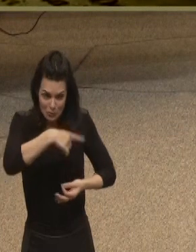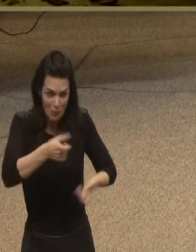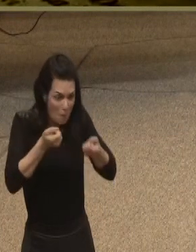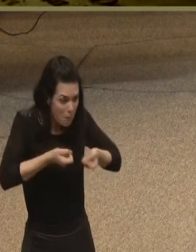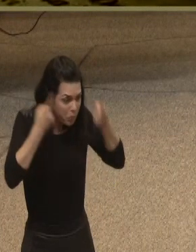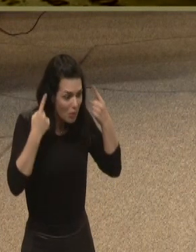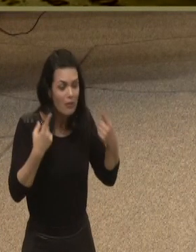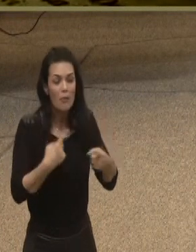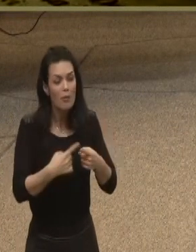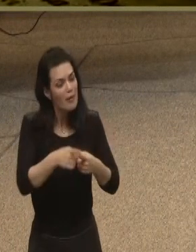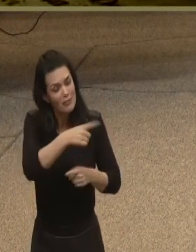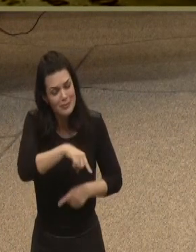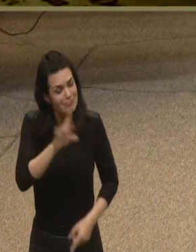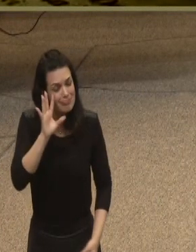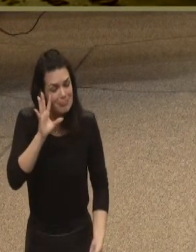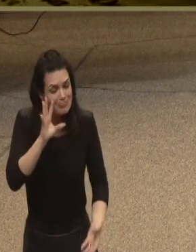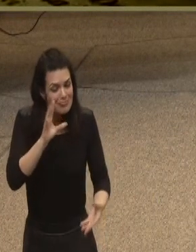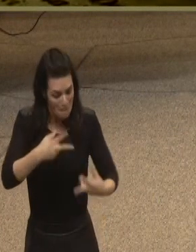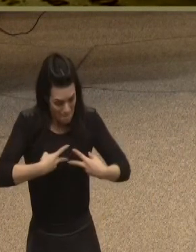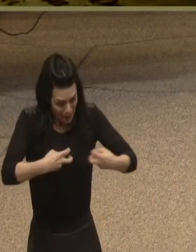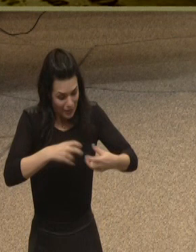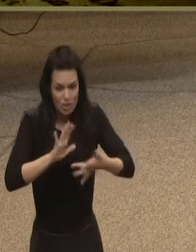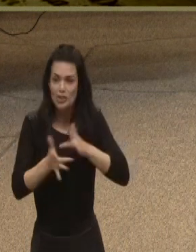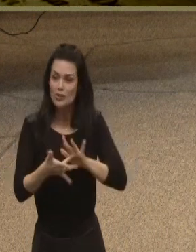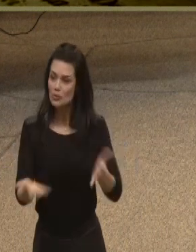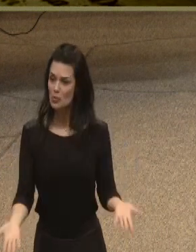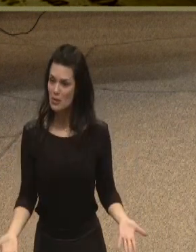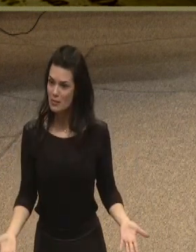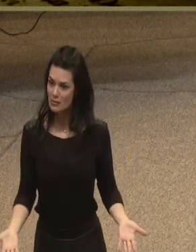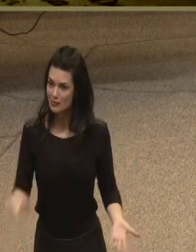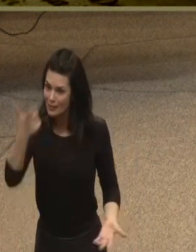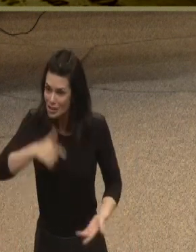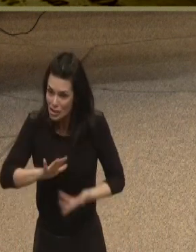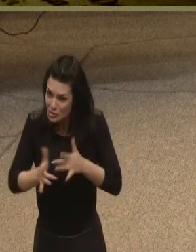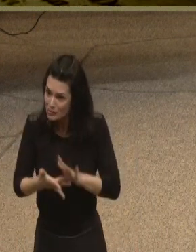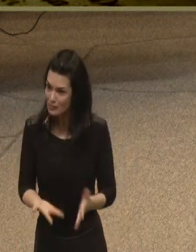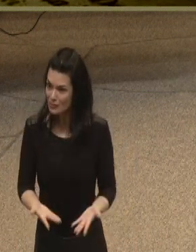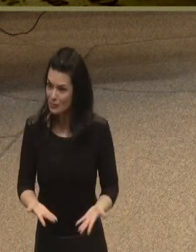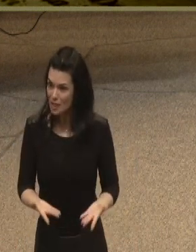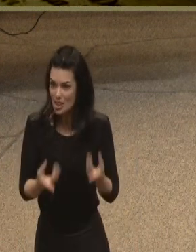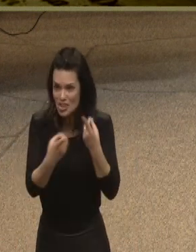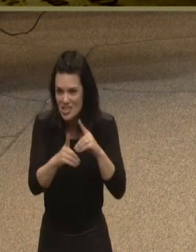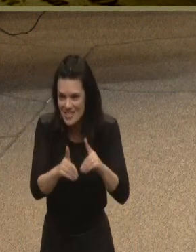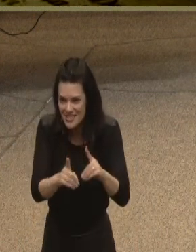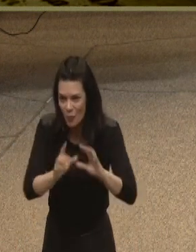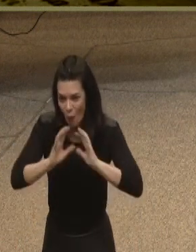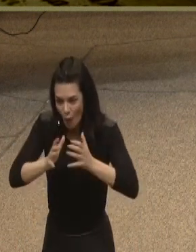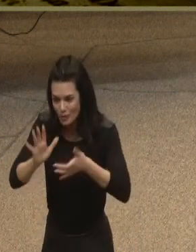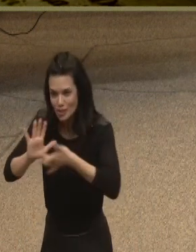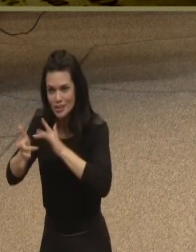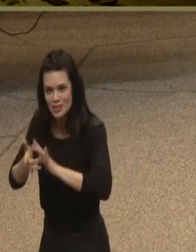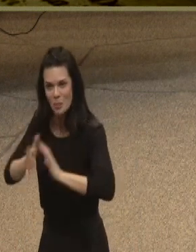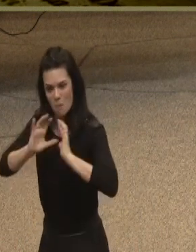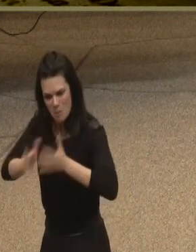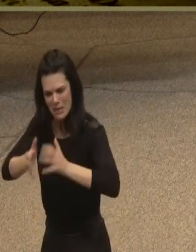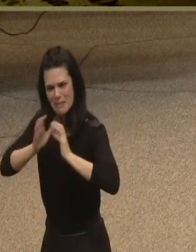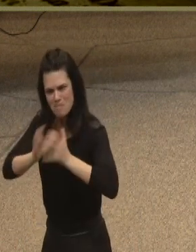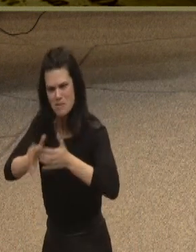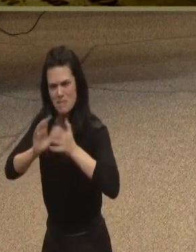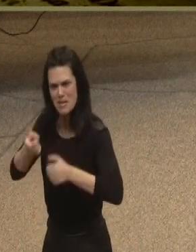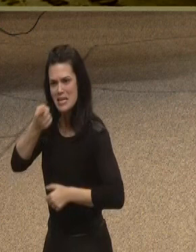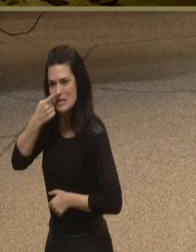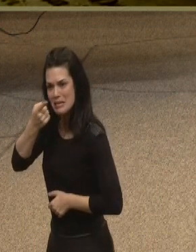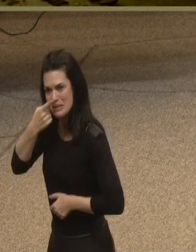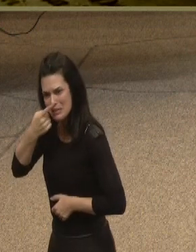Jesus. Os discípulos estavam na presença de Jesus, conversando com Jesus, ouvindo Jesus, mas